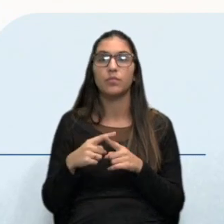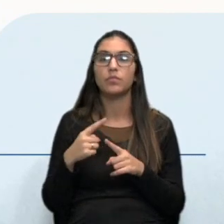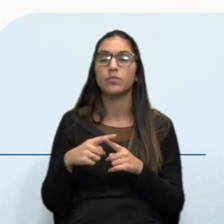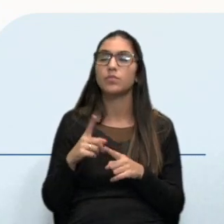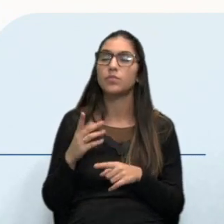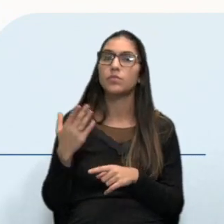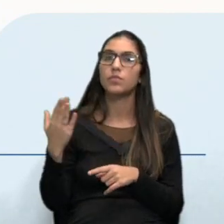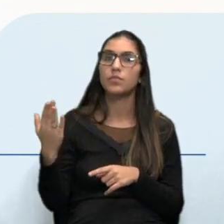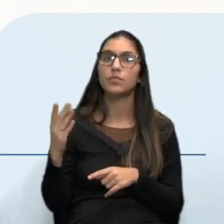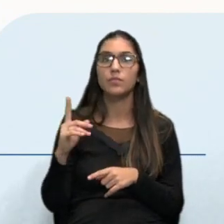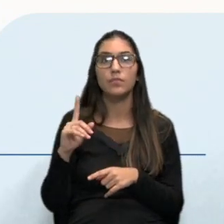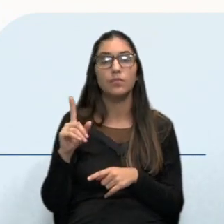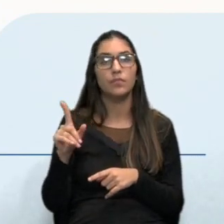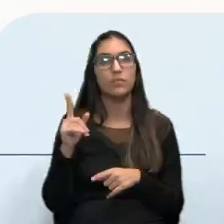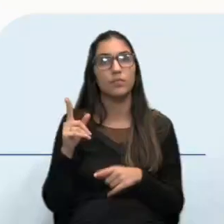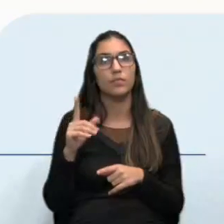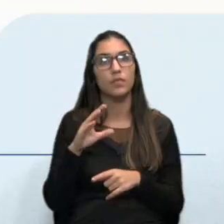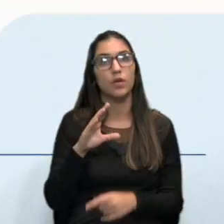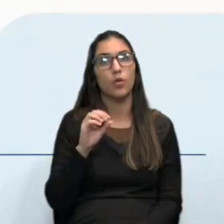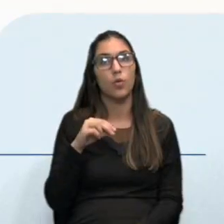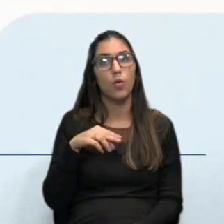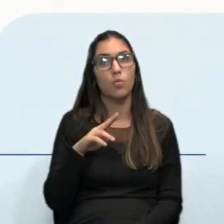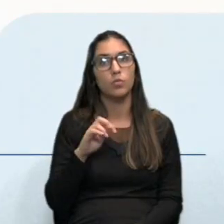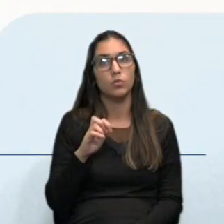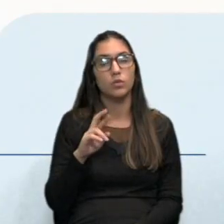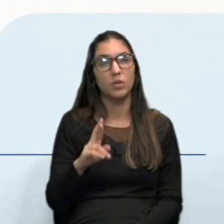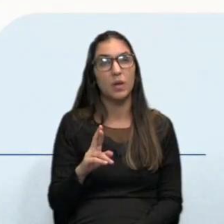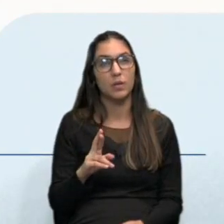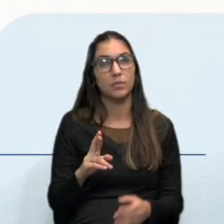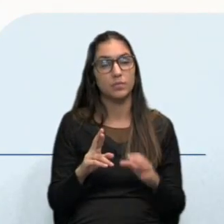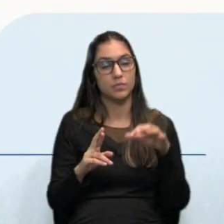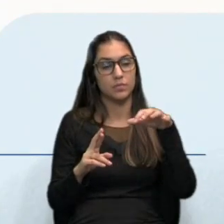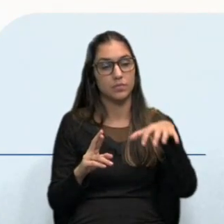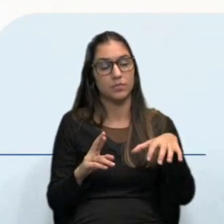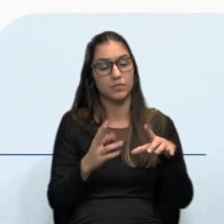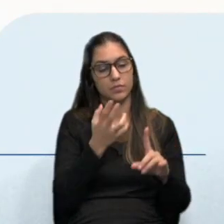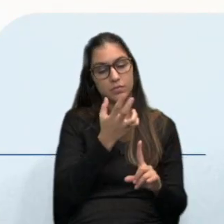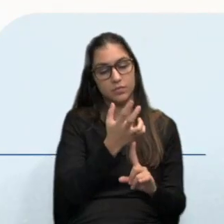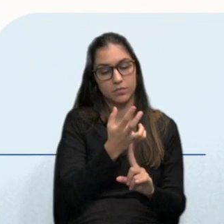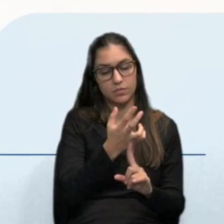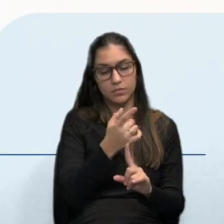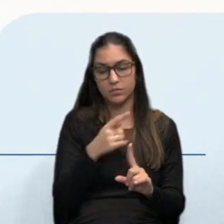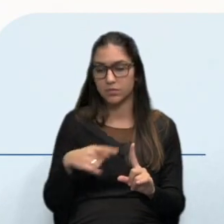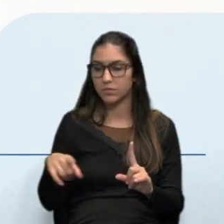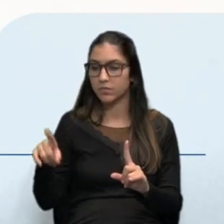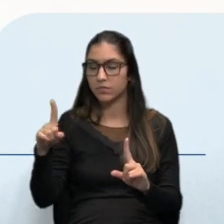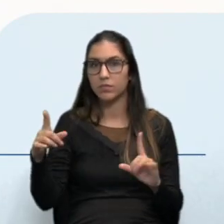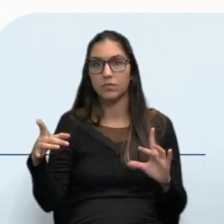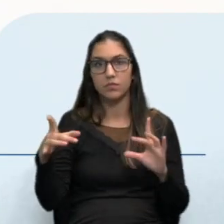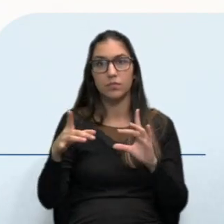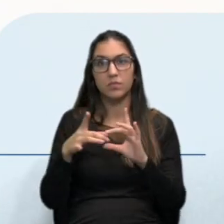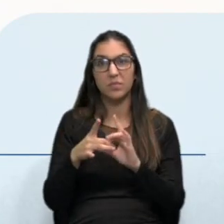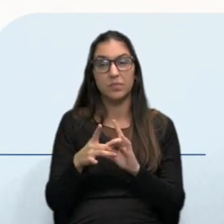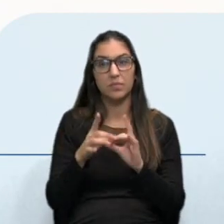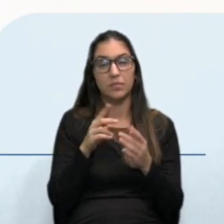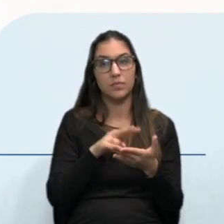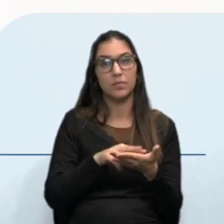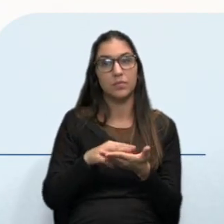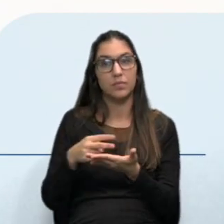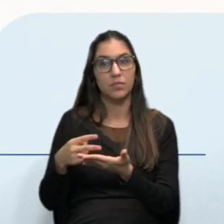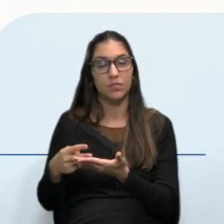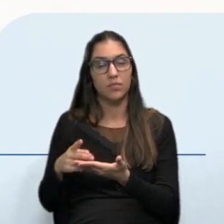central de comutação celular? Porque ela vai comutar entre uma estação radiobase e a outra estação radiobase.